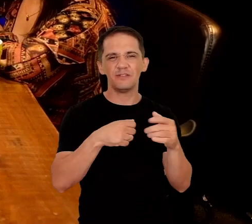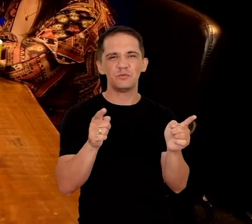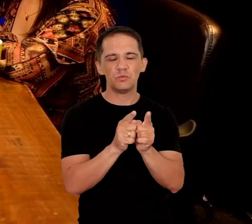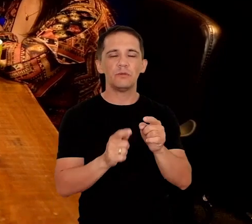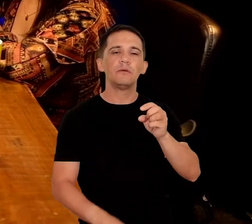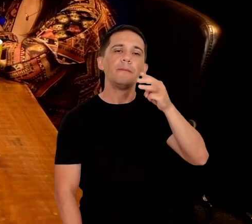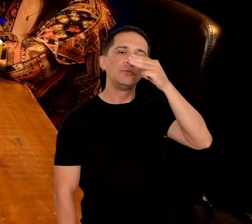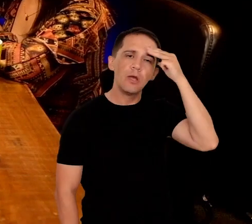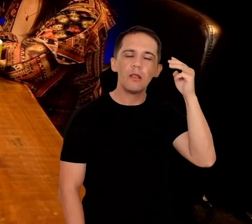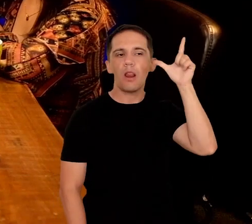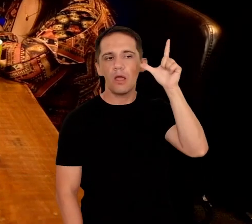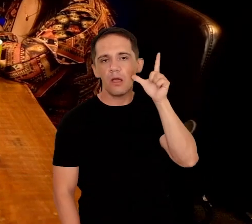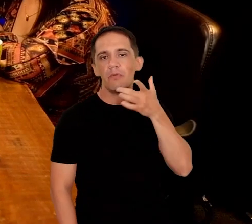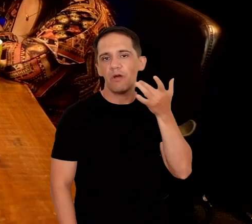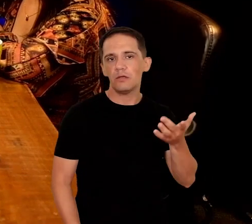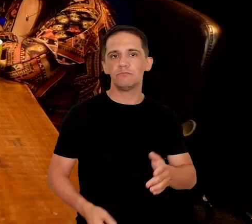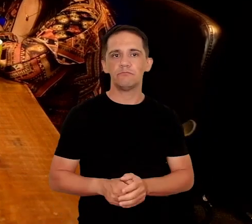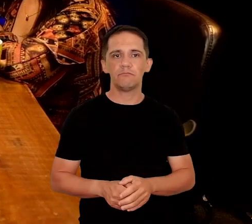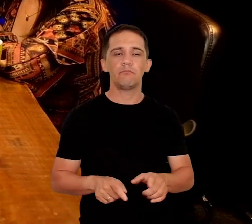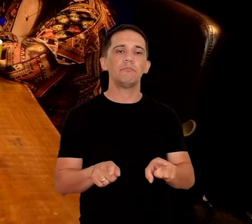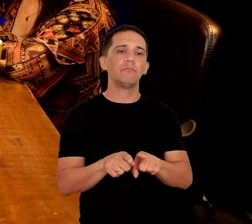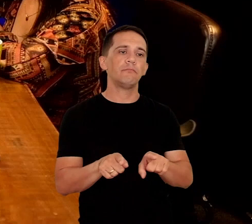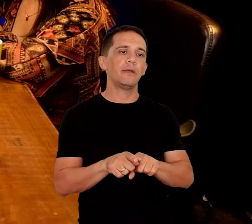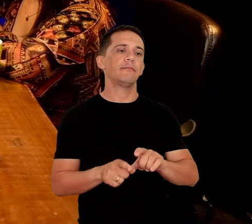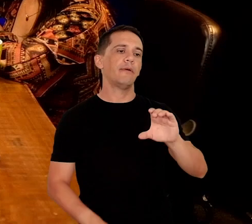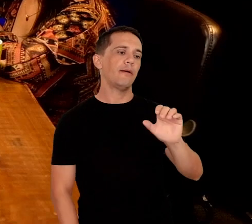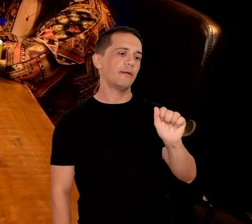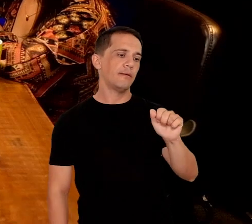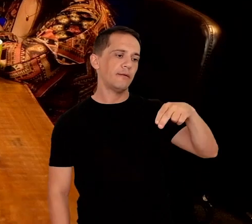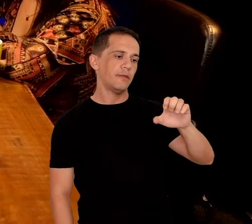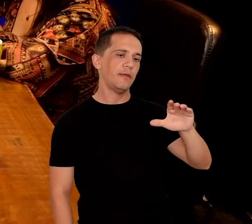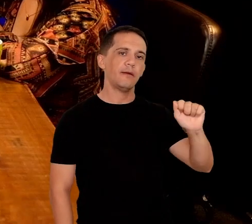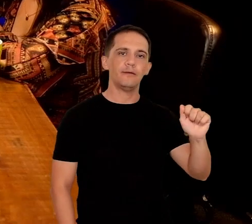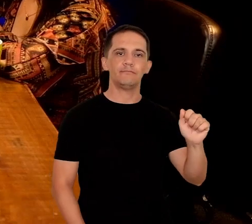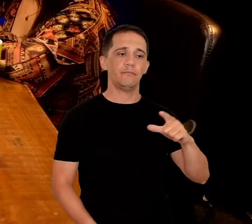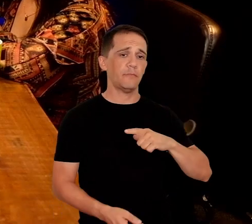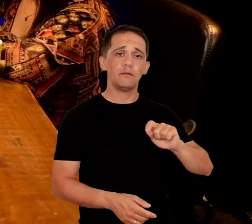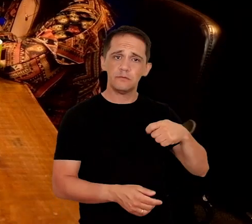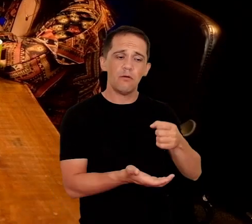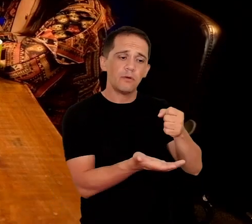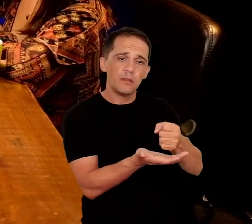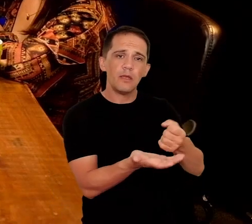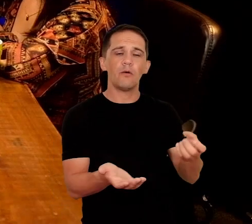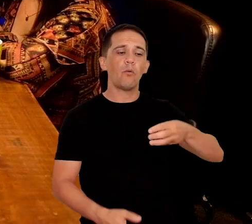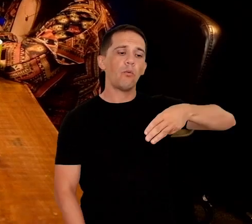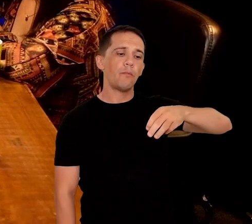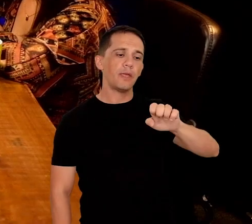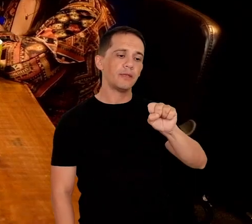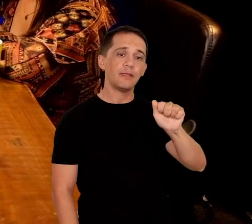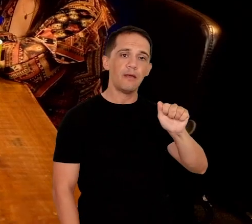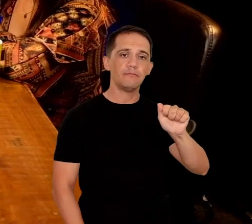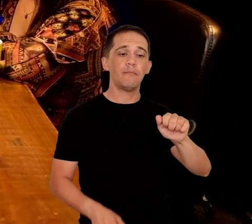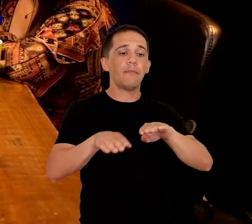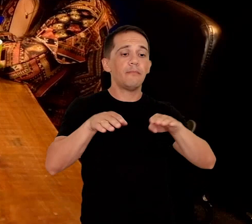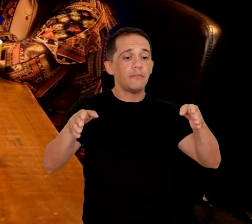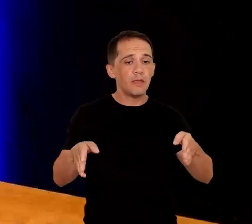Como todas as coisas, né? Caneca, eles soletram caneca, mas tem o sinal. mesa, tudo é sinalizado